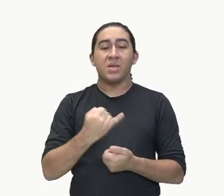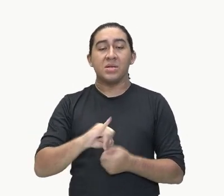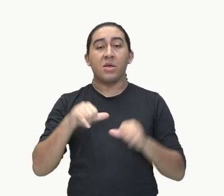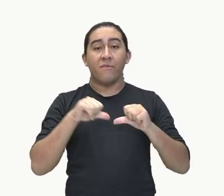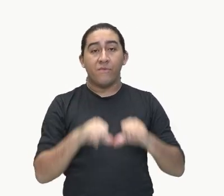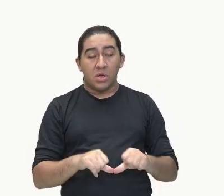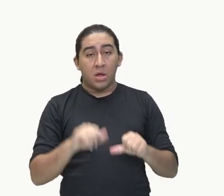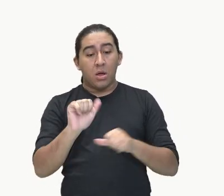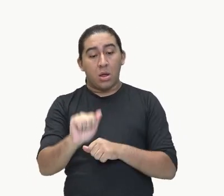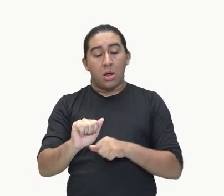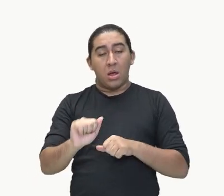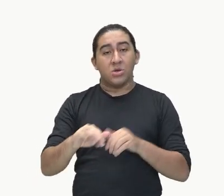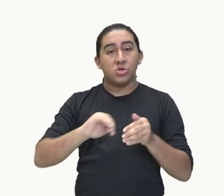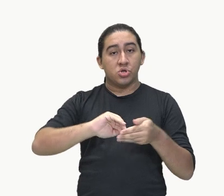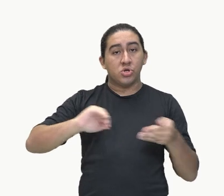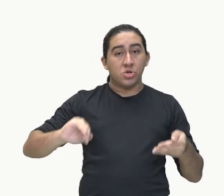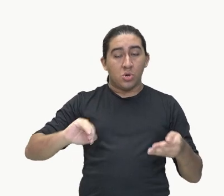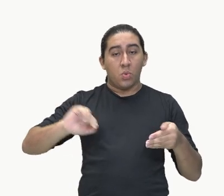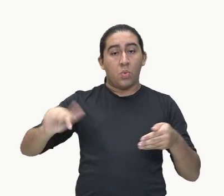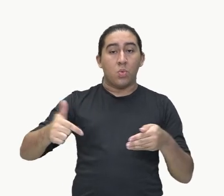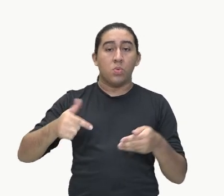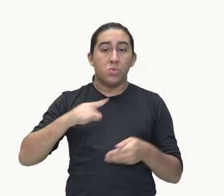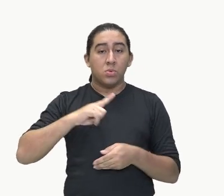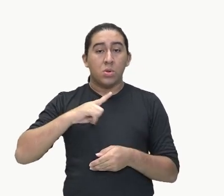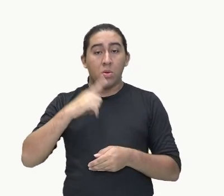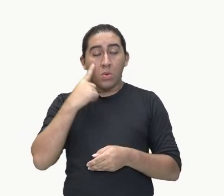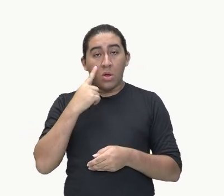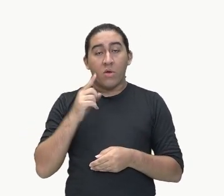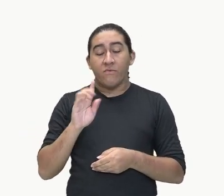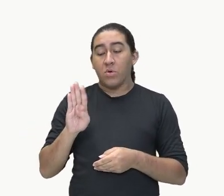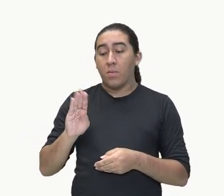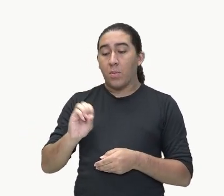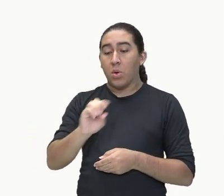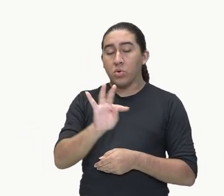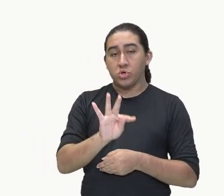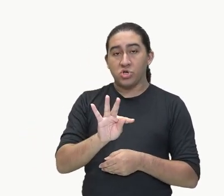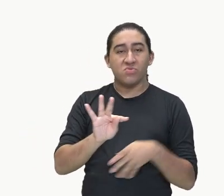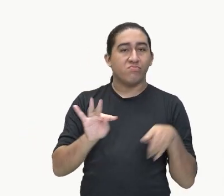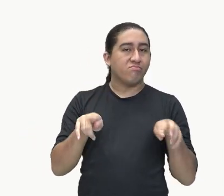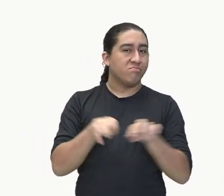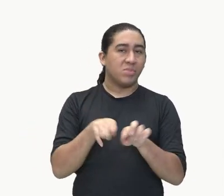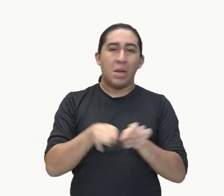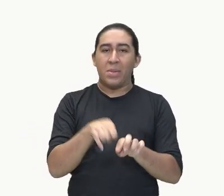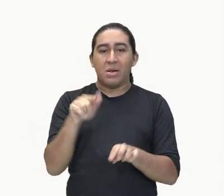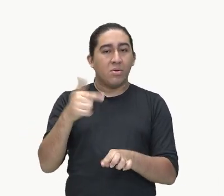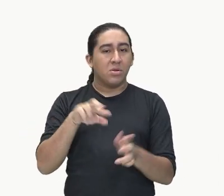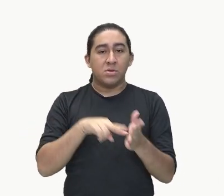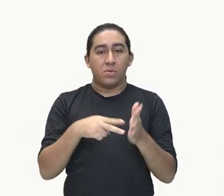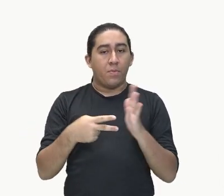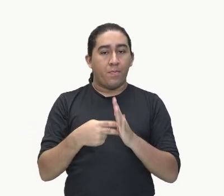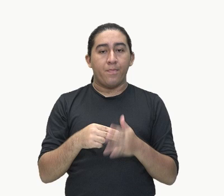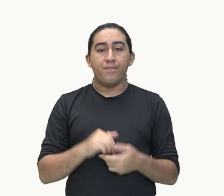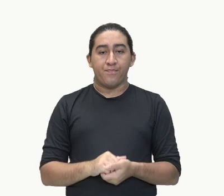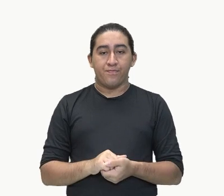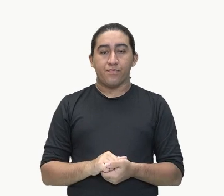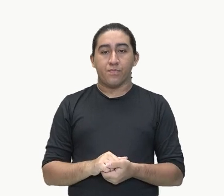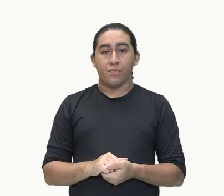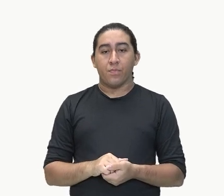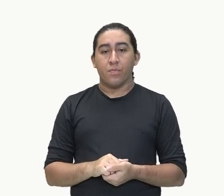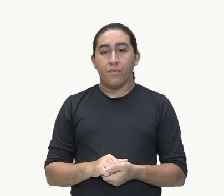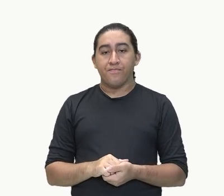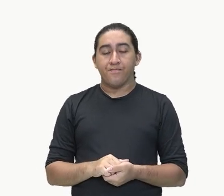tirar o sufixo, que é o que está vindo aqui depois, vai ficar bote, também não existe. Subter,